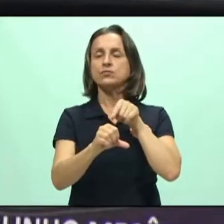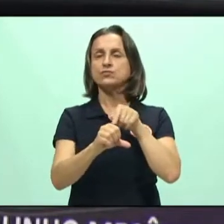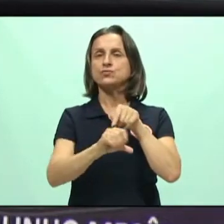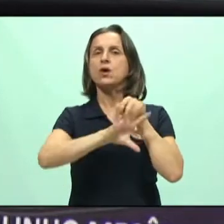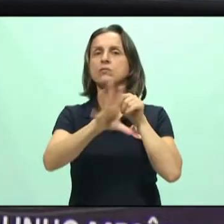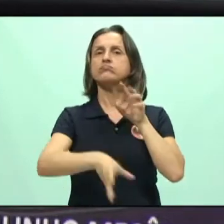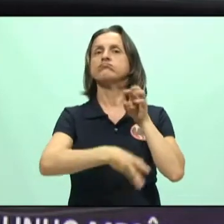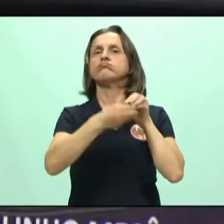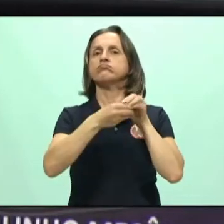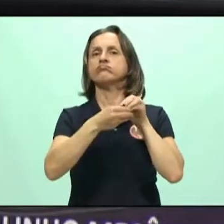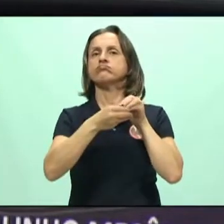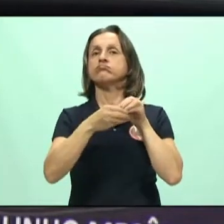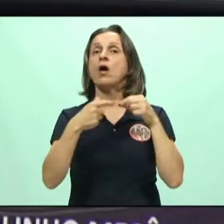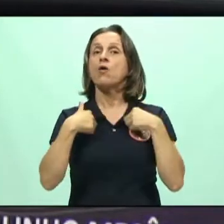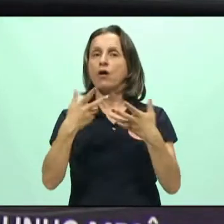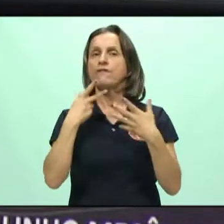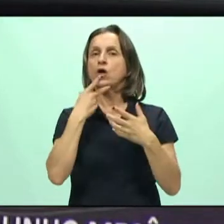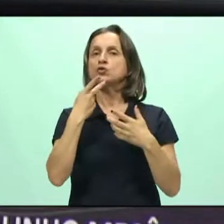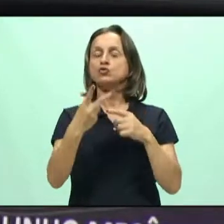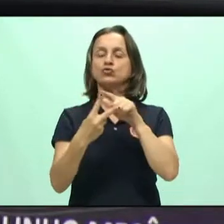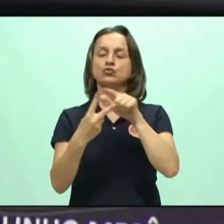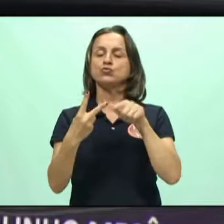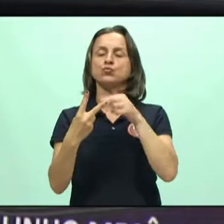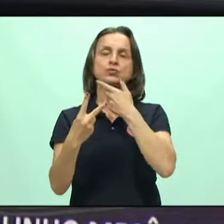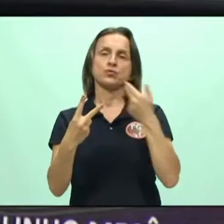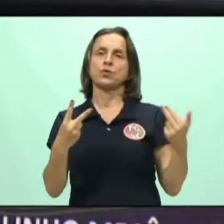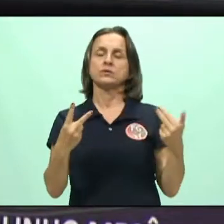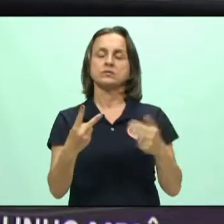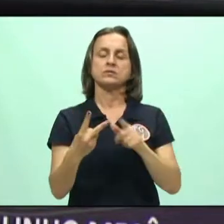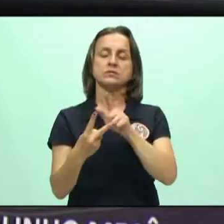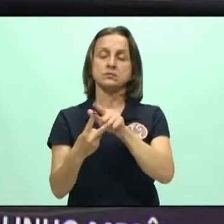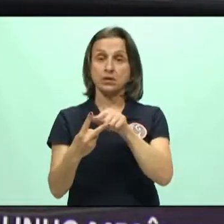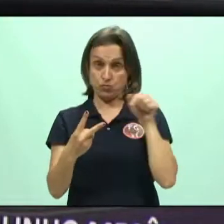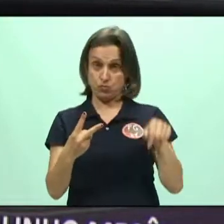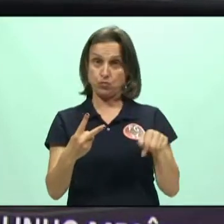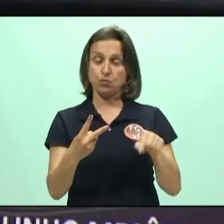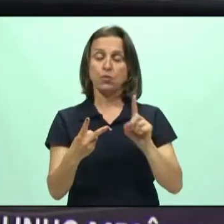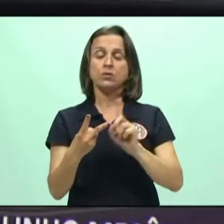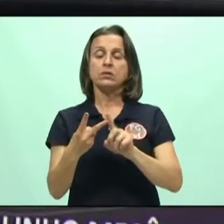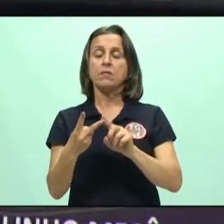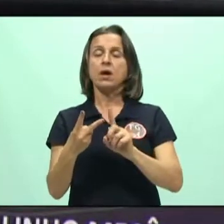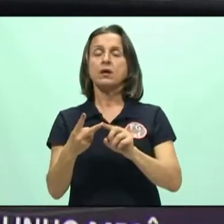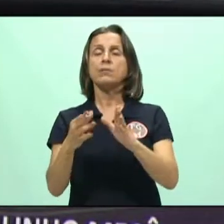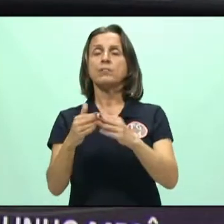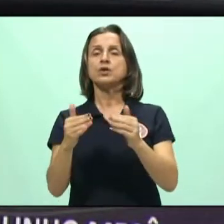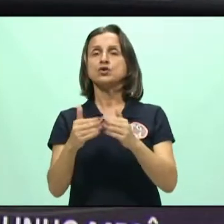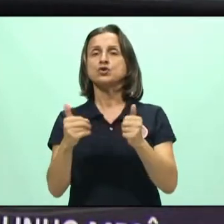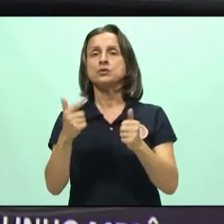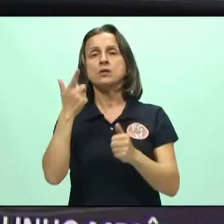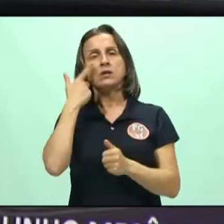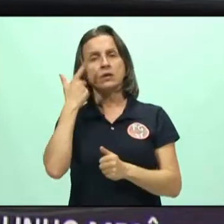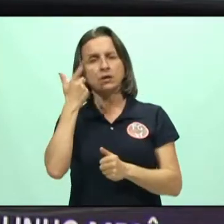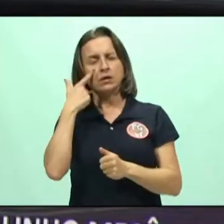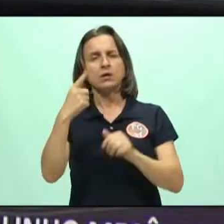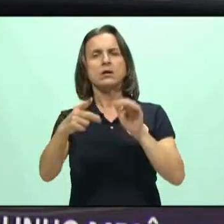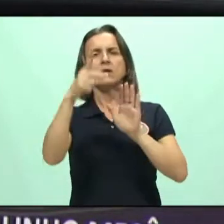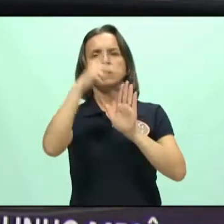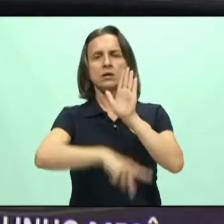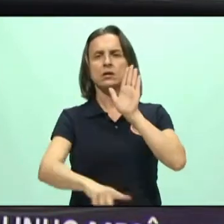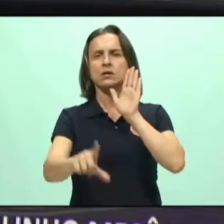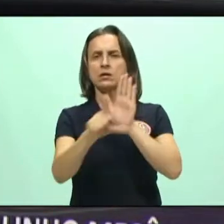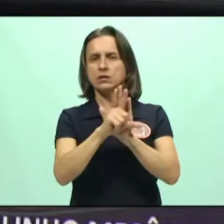duas e também pedir vista do projeto de lei complementar